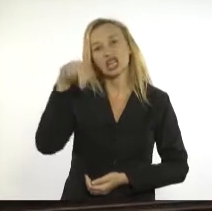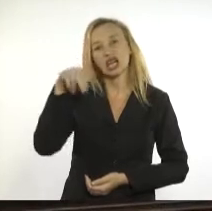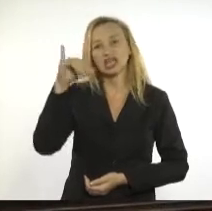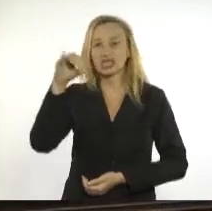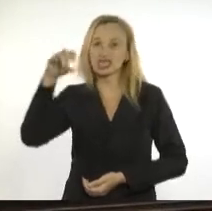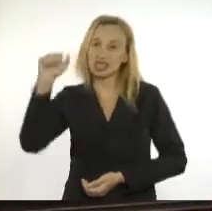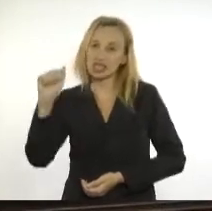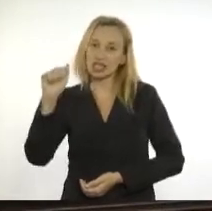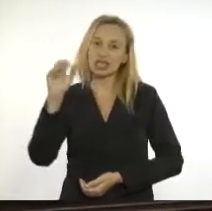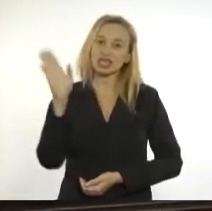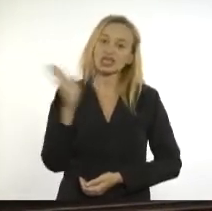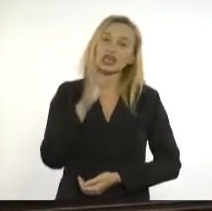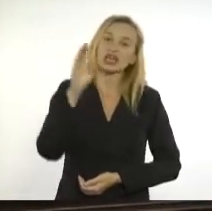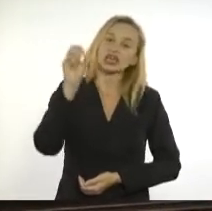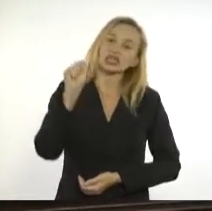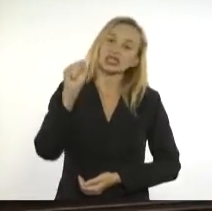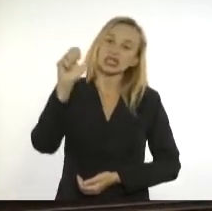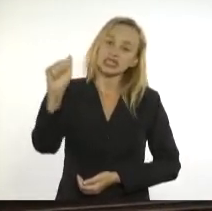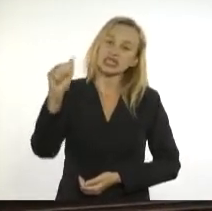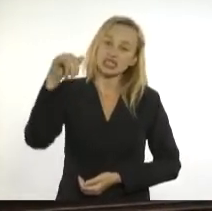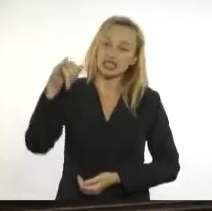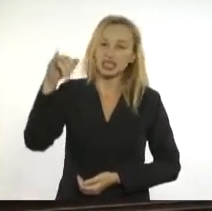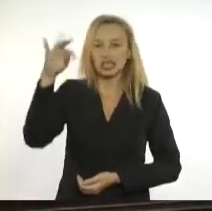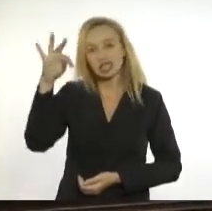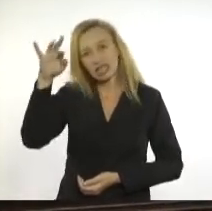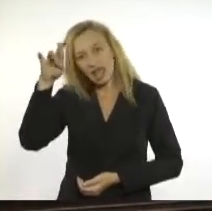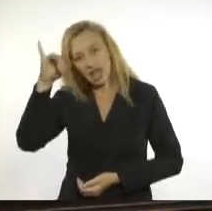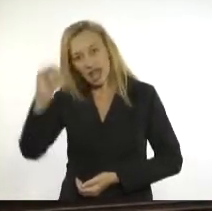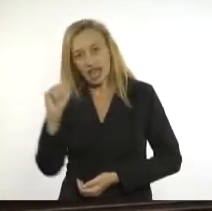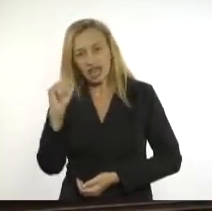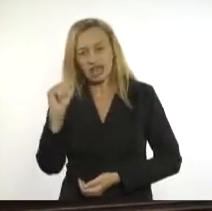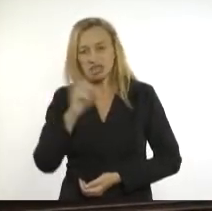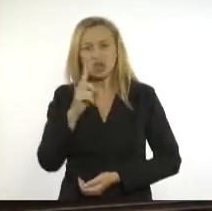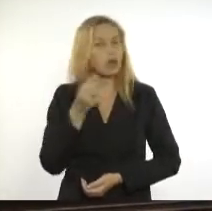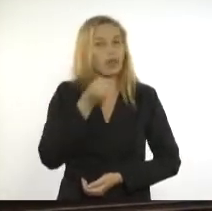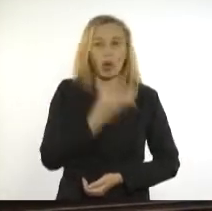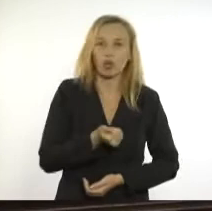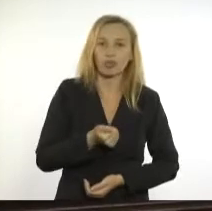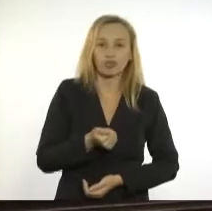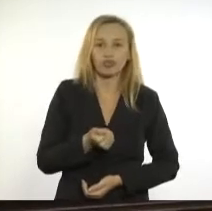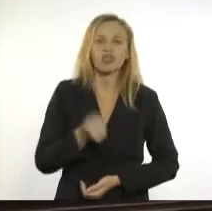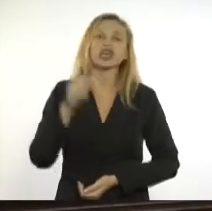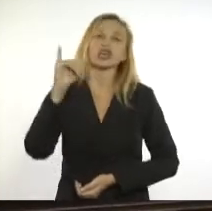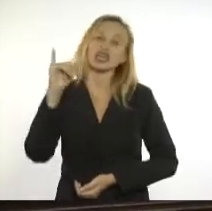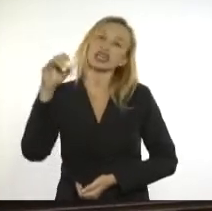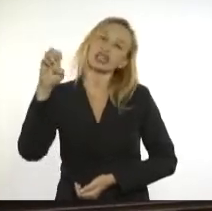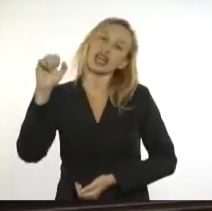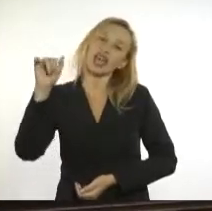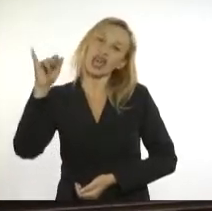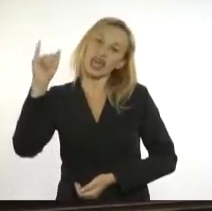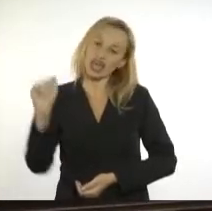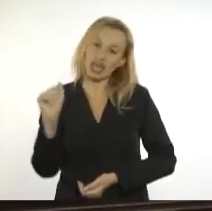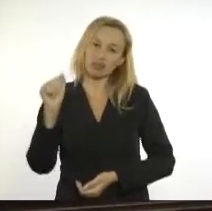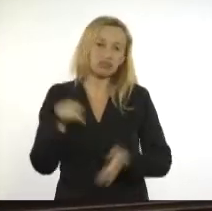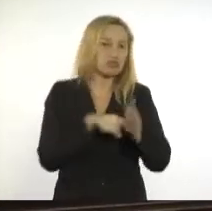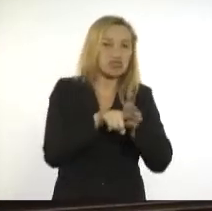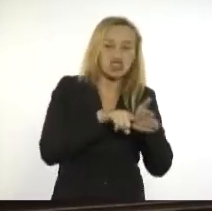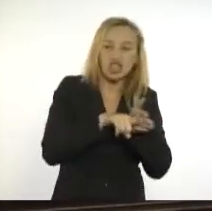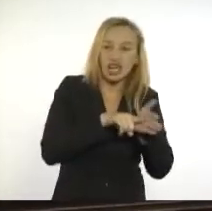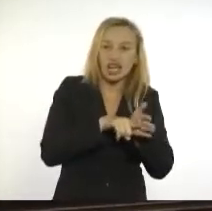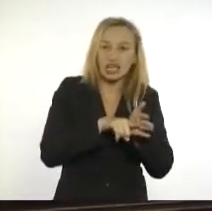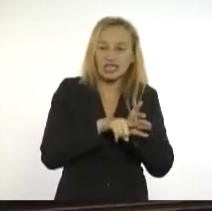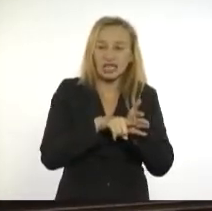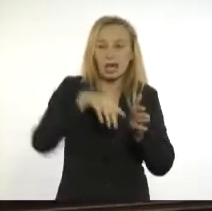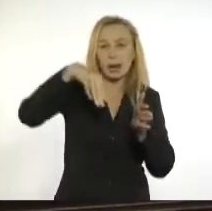inúteis na sua função de fiscal. O INEA, que deveria fiscalizar os mananciais, faz um trabalho